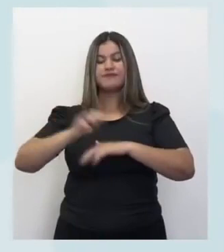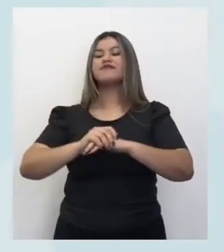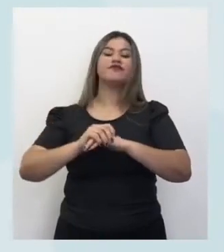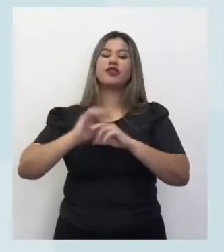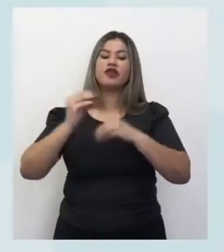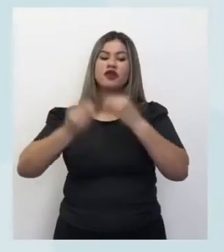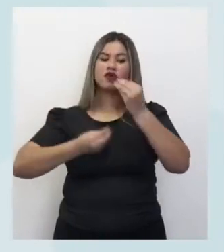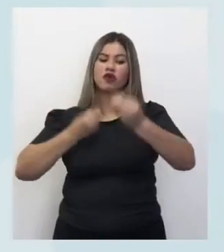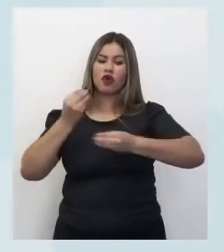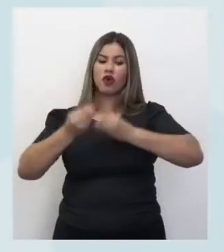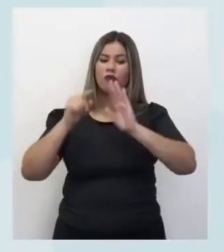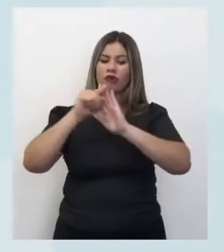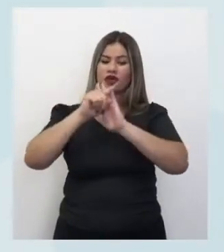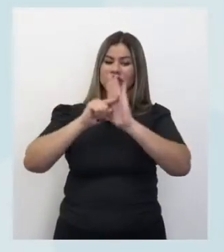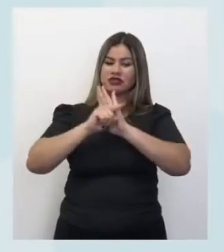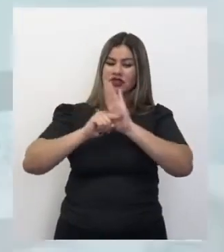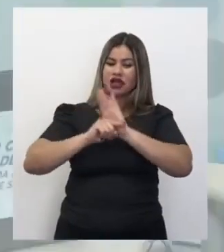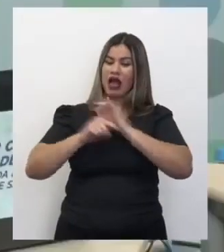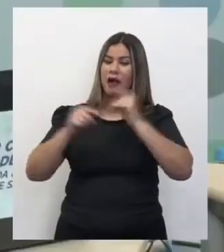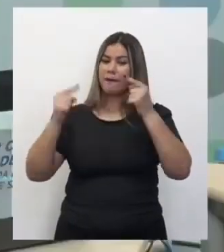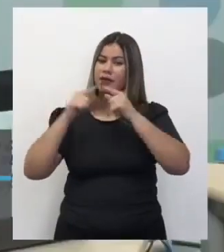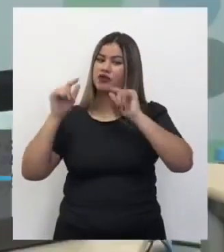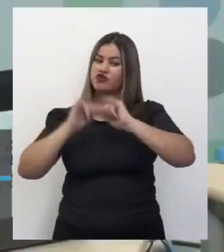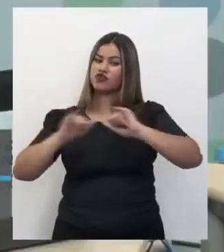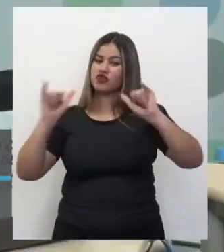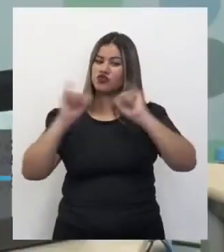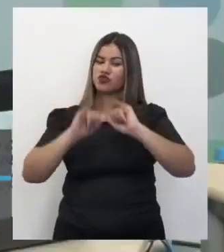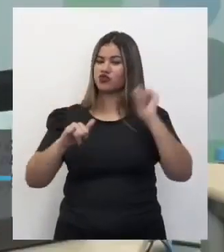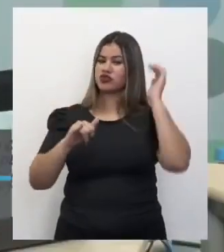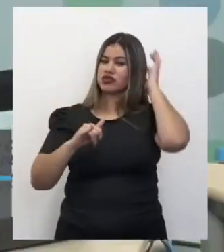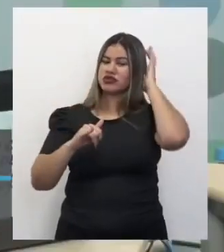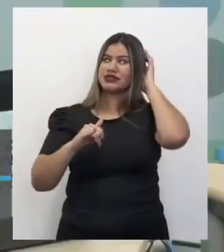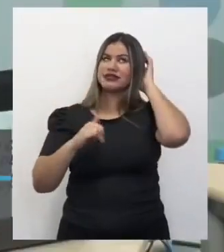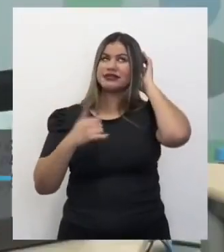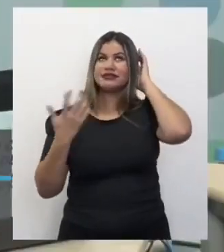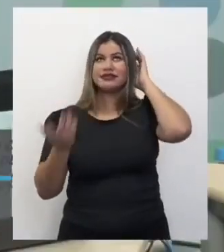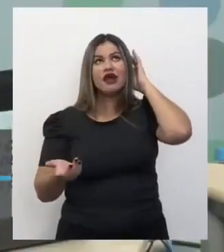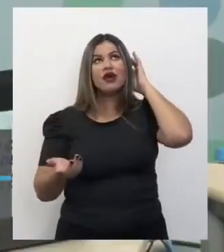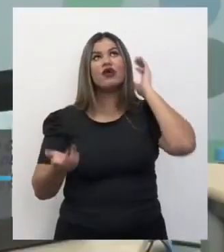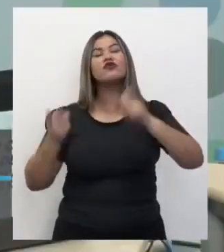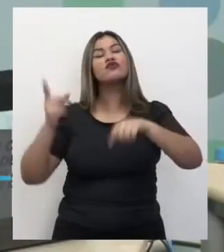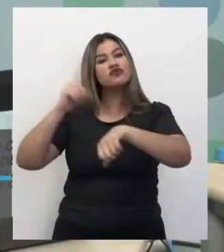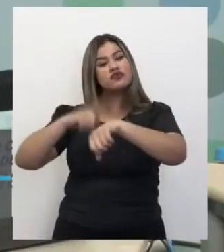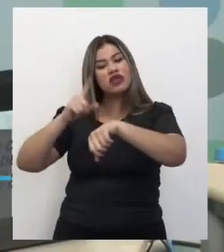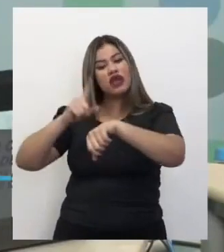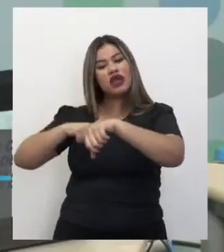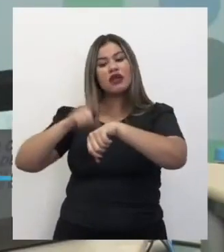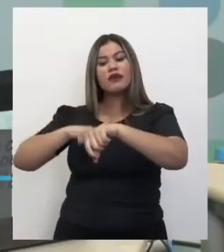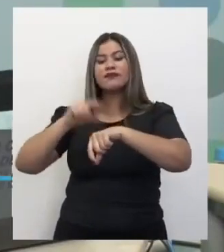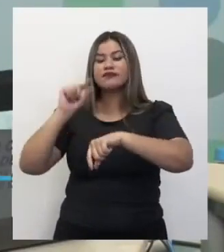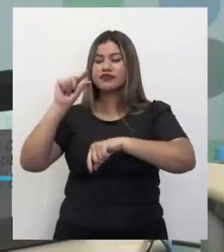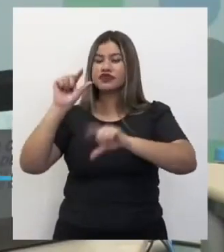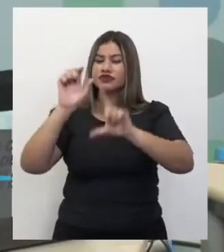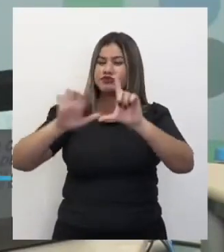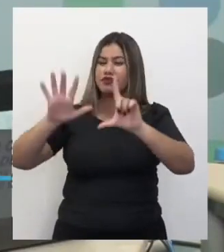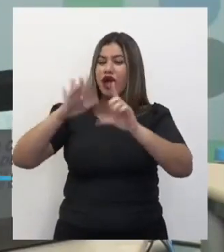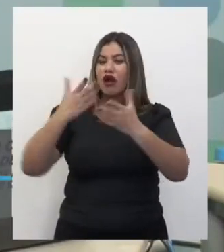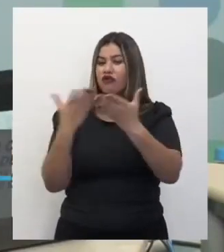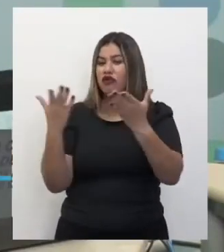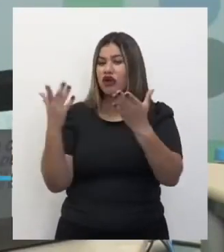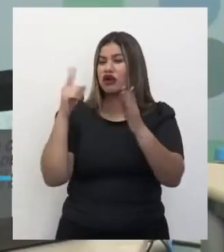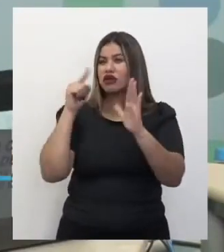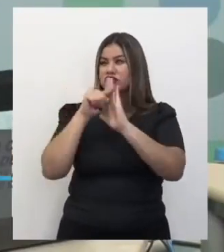de possíveis notícias relacionadas a elas. Então, assim, eu deixo um pouquinho a imagem para vocês, vocês analisam